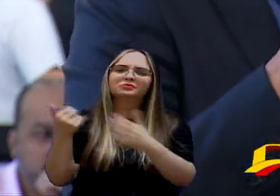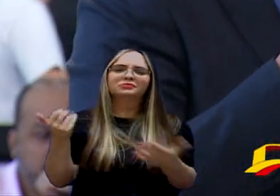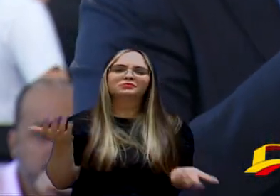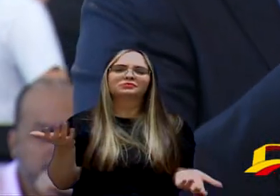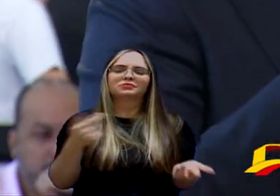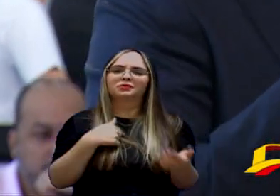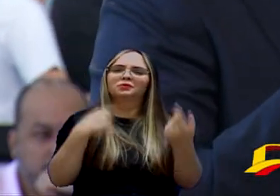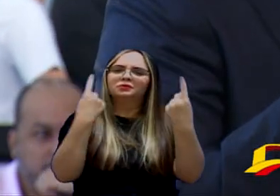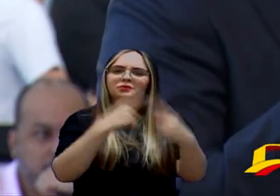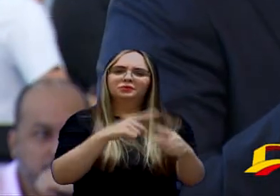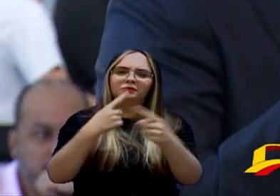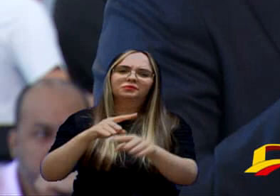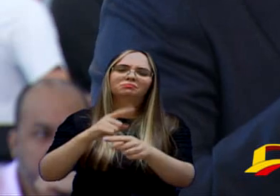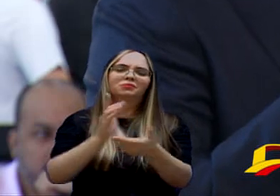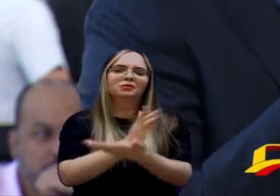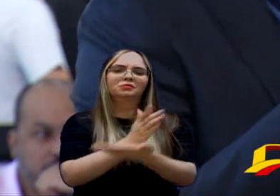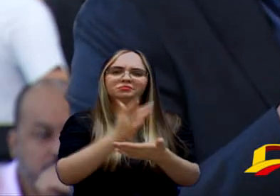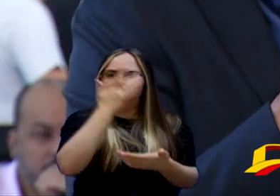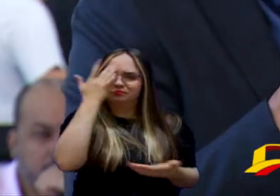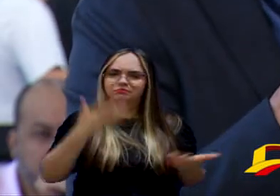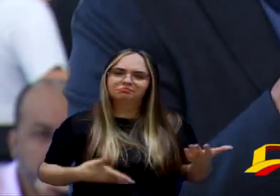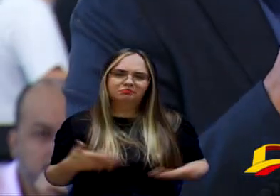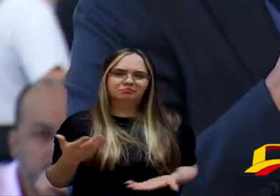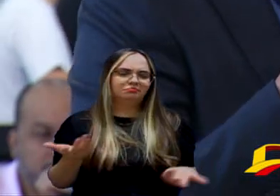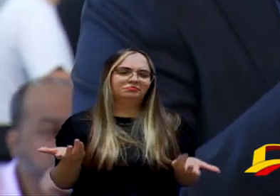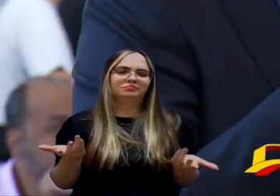e perseguia os meus funcionários